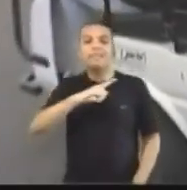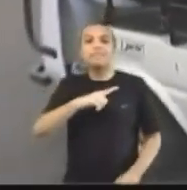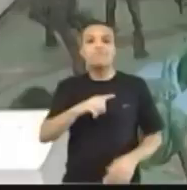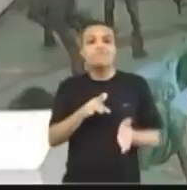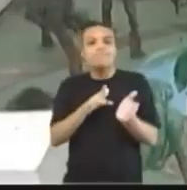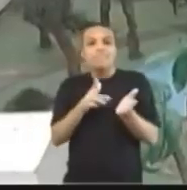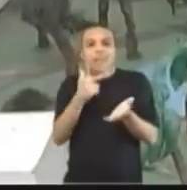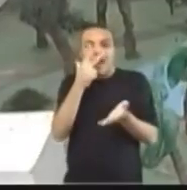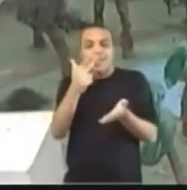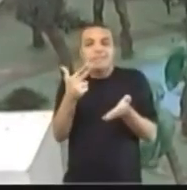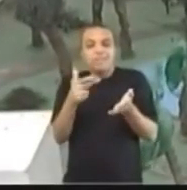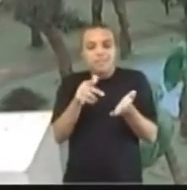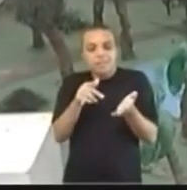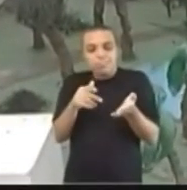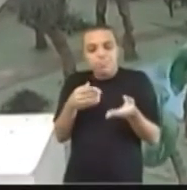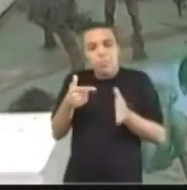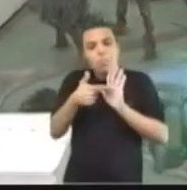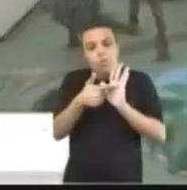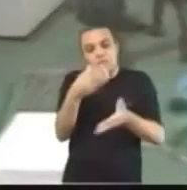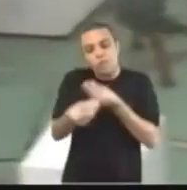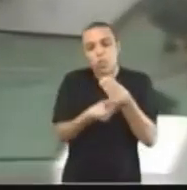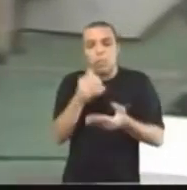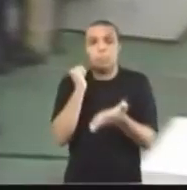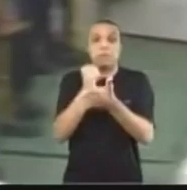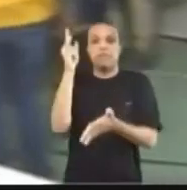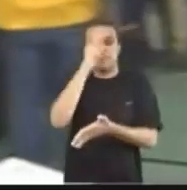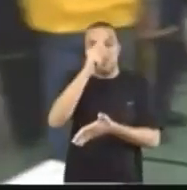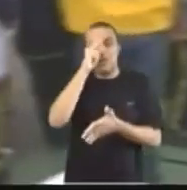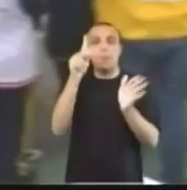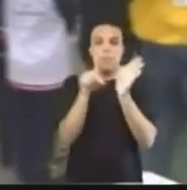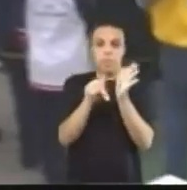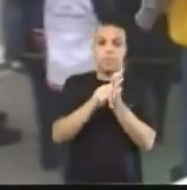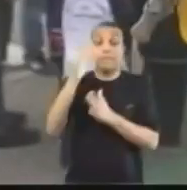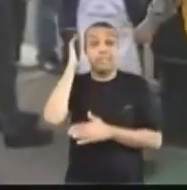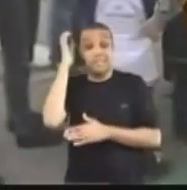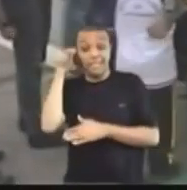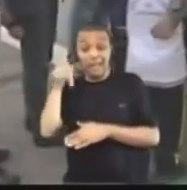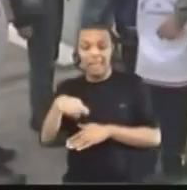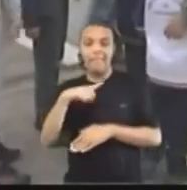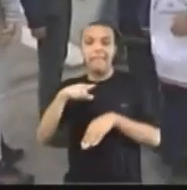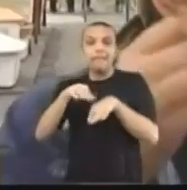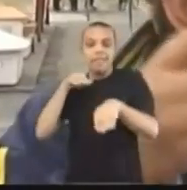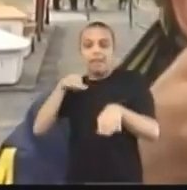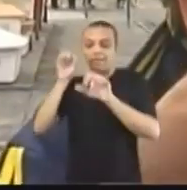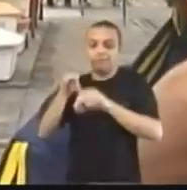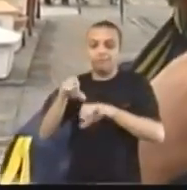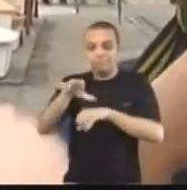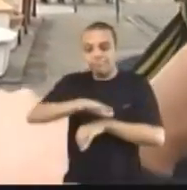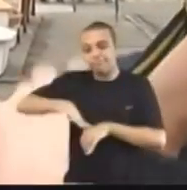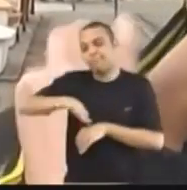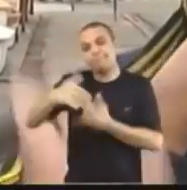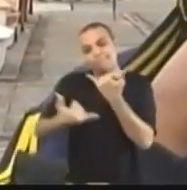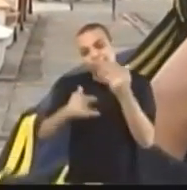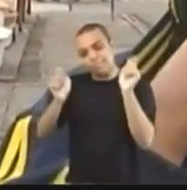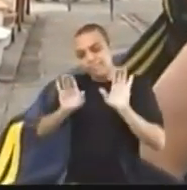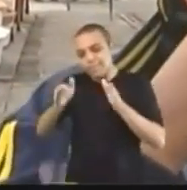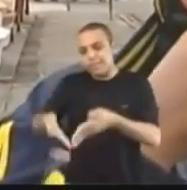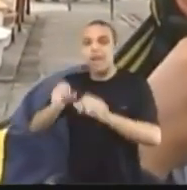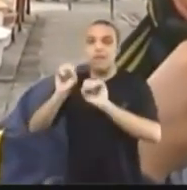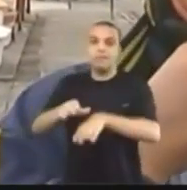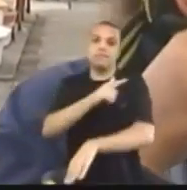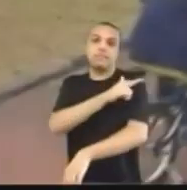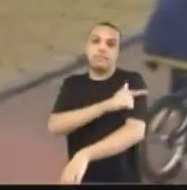qu que reproduz Marcos e históricos da cidade e onde são desenvolvidas atividades voltadas à